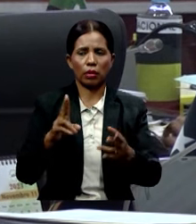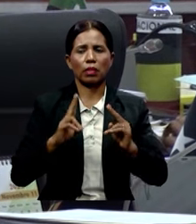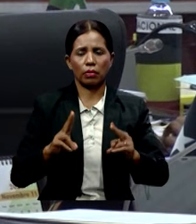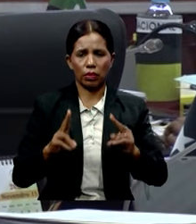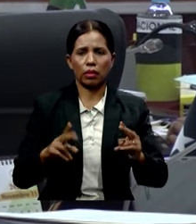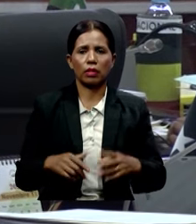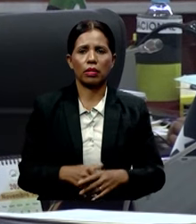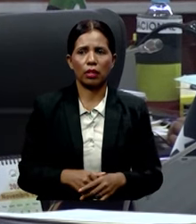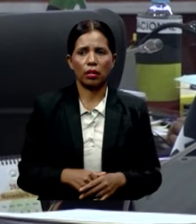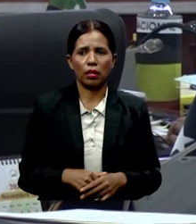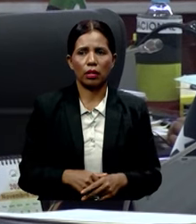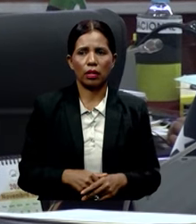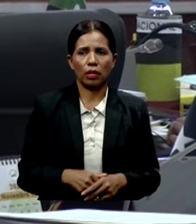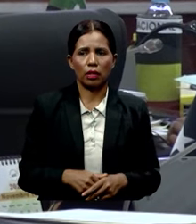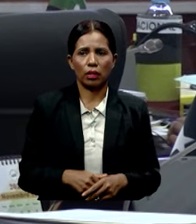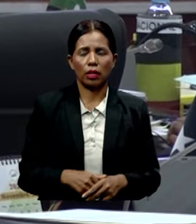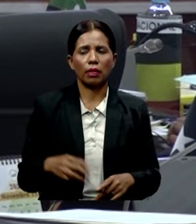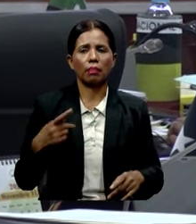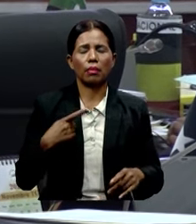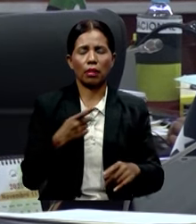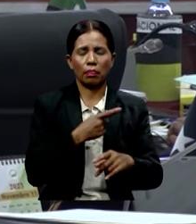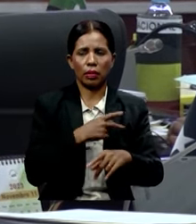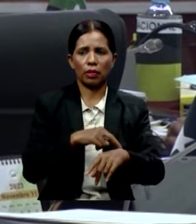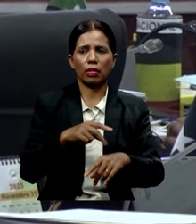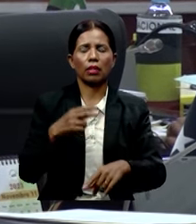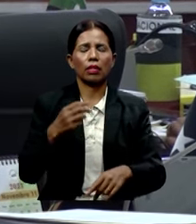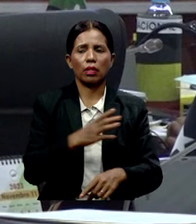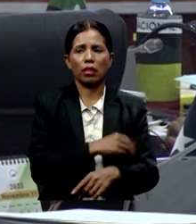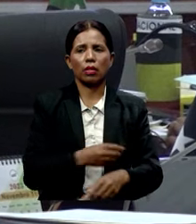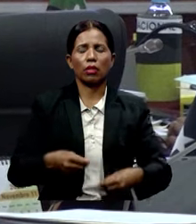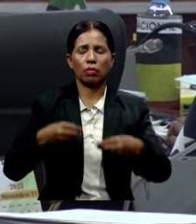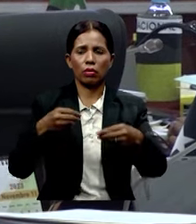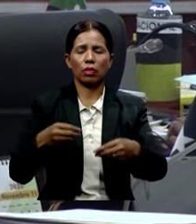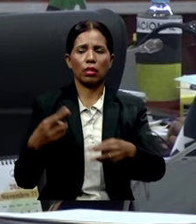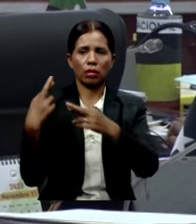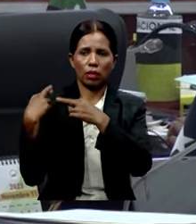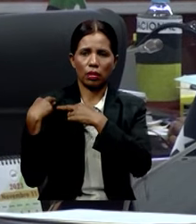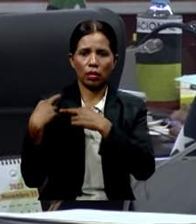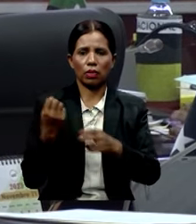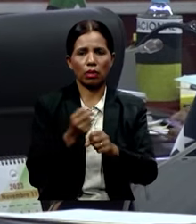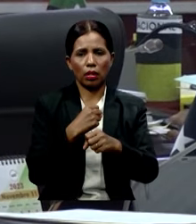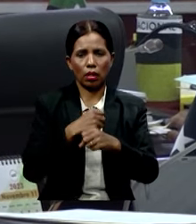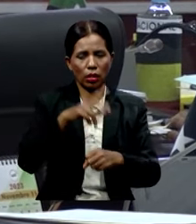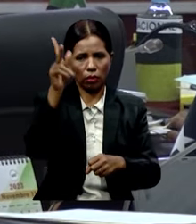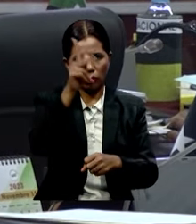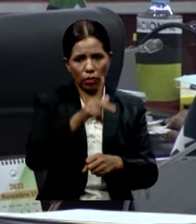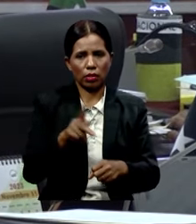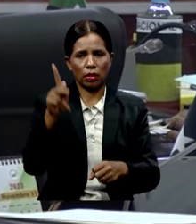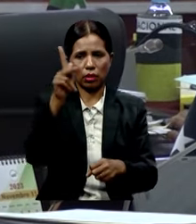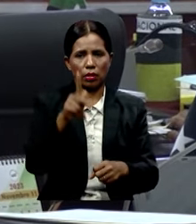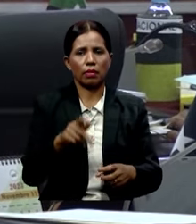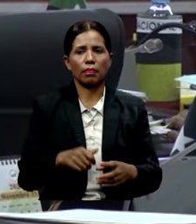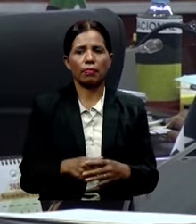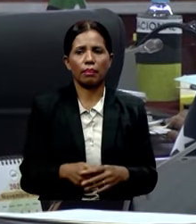nene, ne parlamento rasik sacrifica nene poder e da prato fiscaliza.